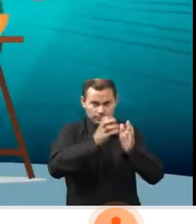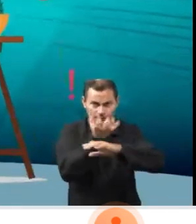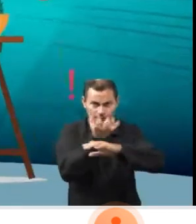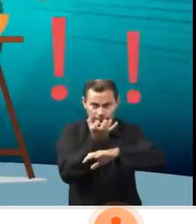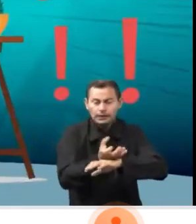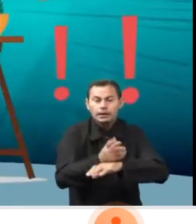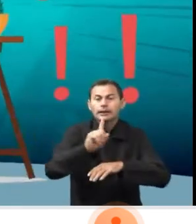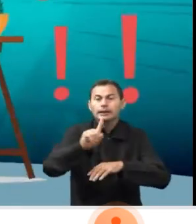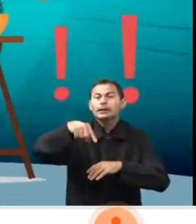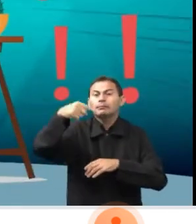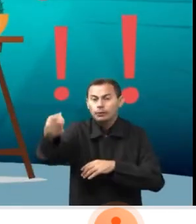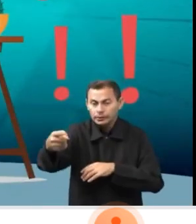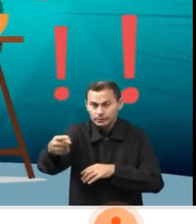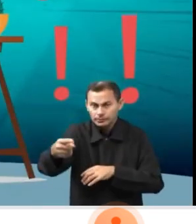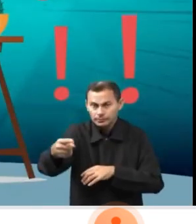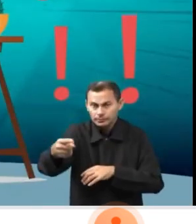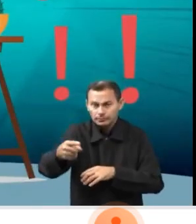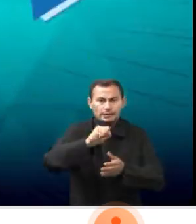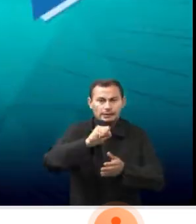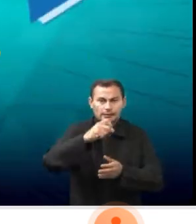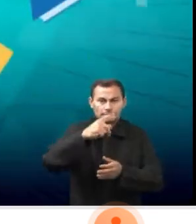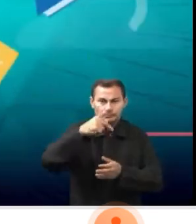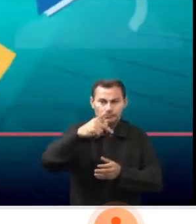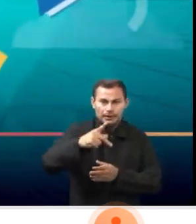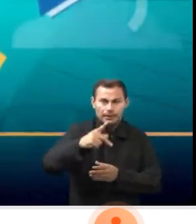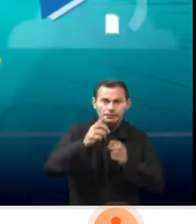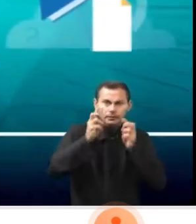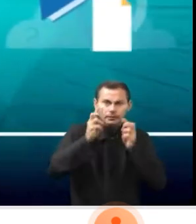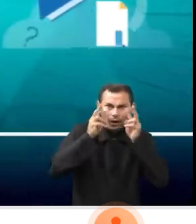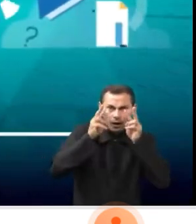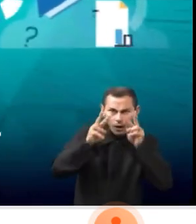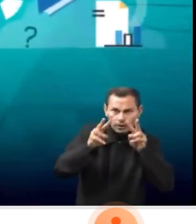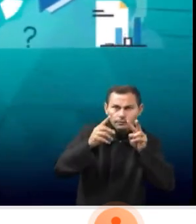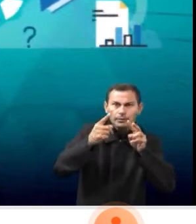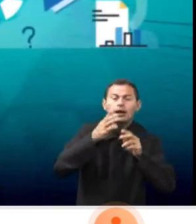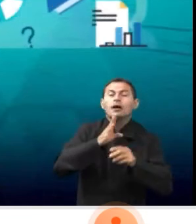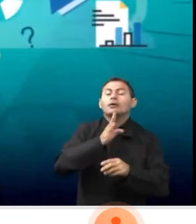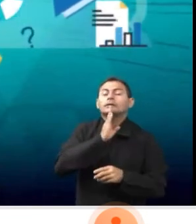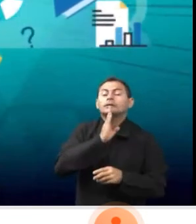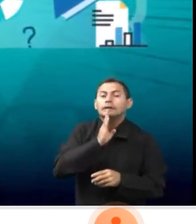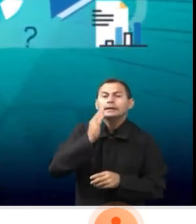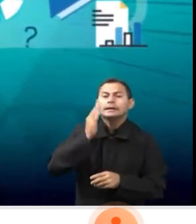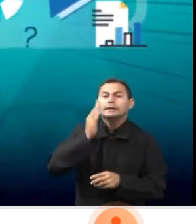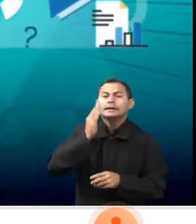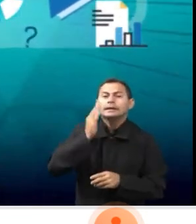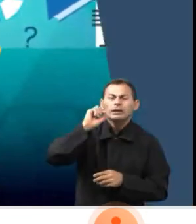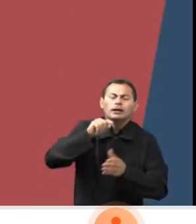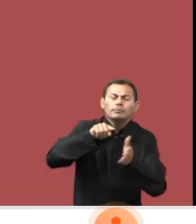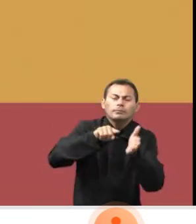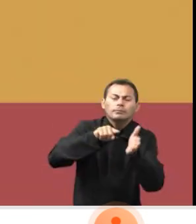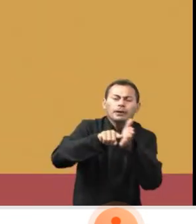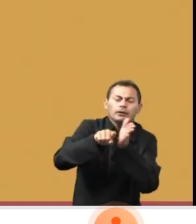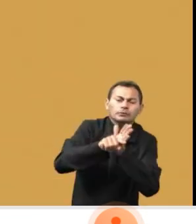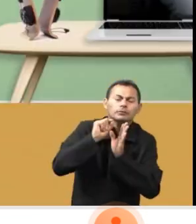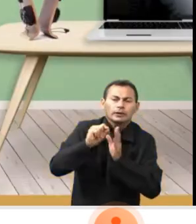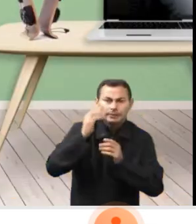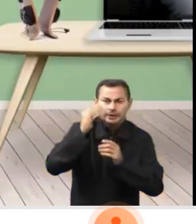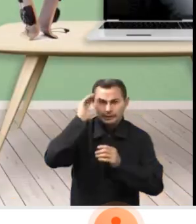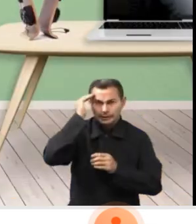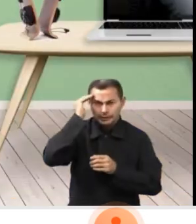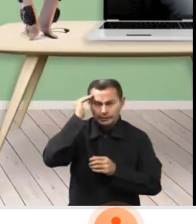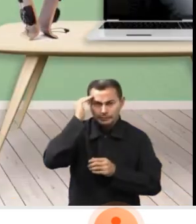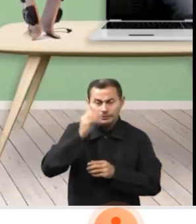seguida, leia a SP com atenção para conhecer e interpretar a situação exposta.